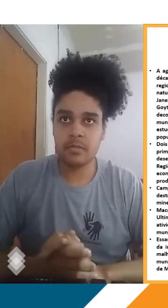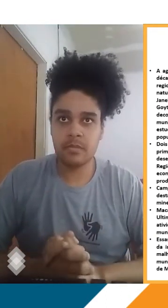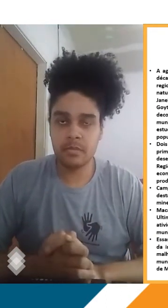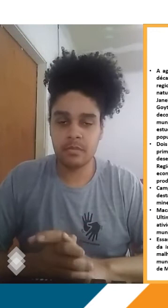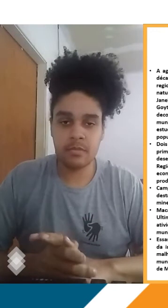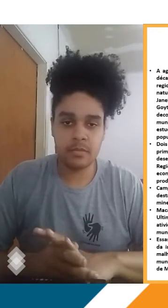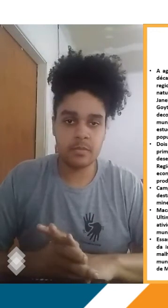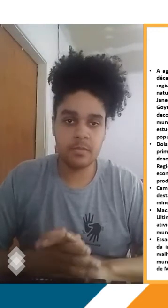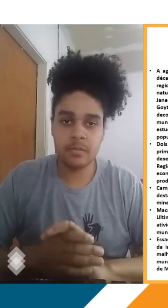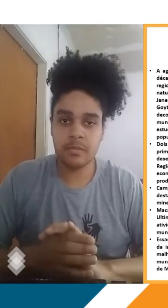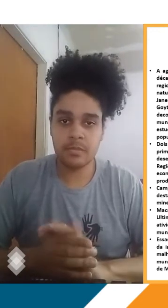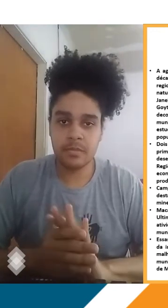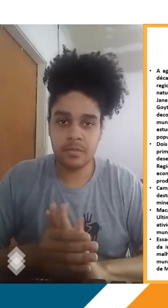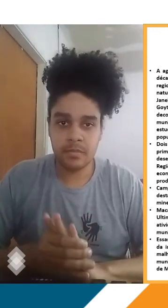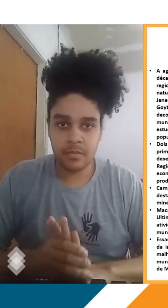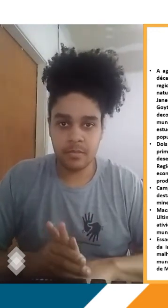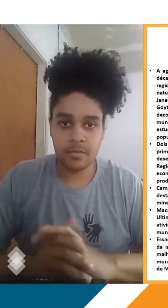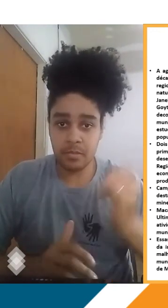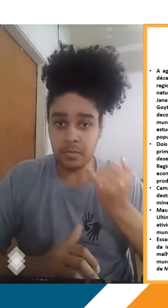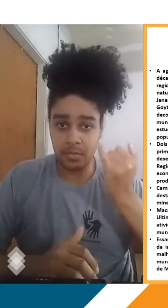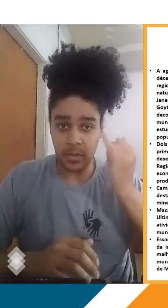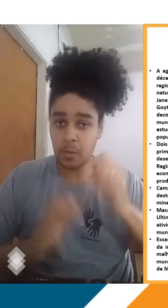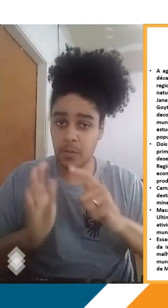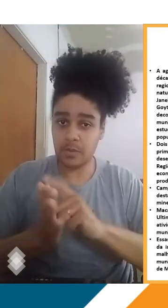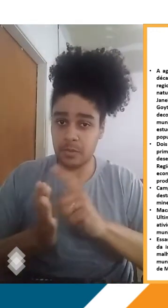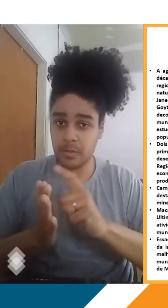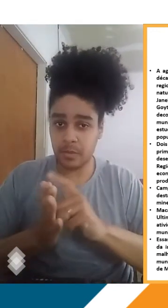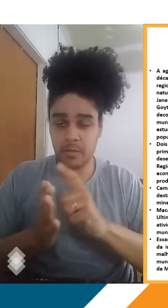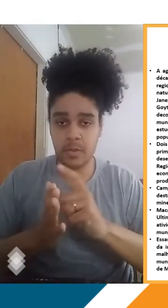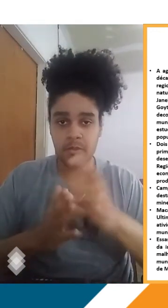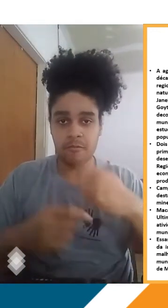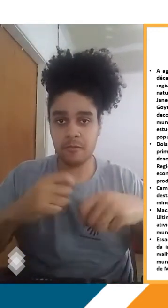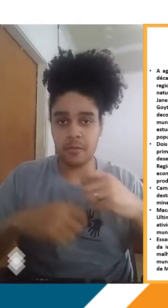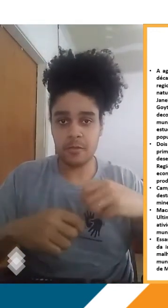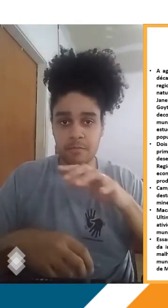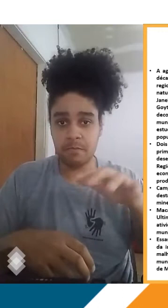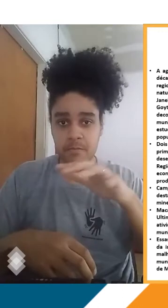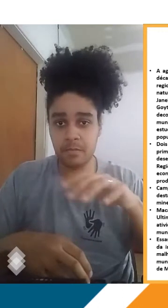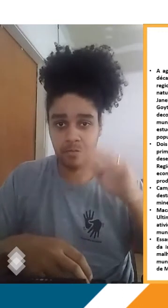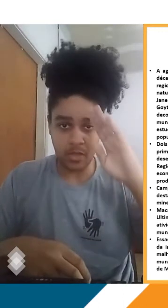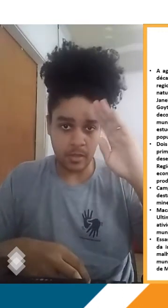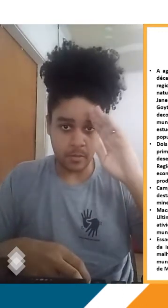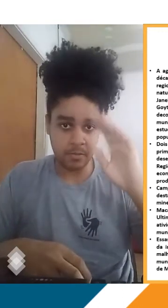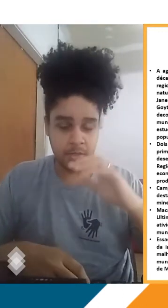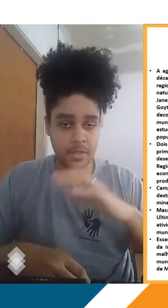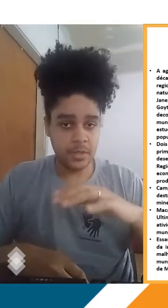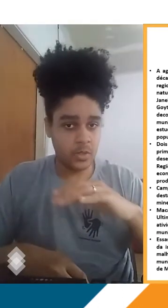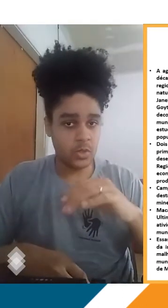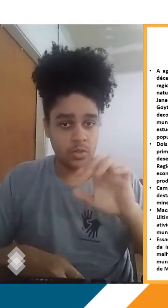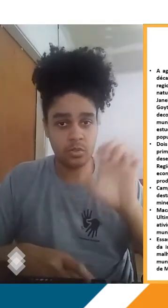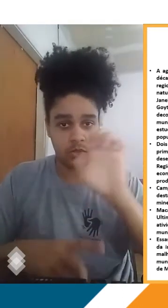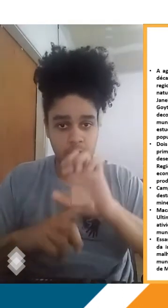últimas décadas, 2 outros produtos, petróleo e gás natural, assumiram importantes papéis na economia regional, colocando como os principais